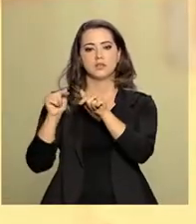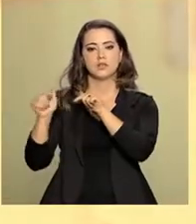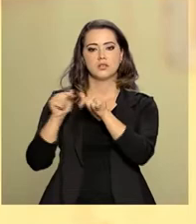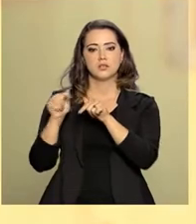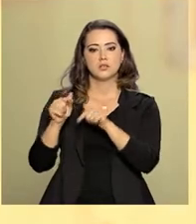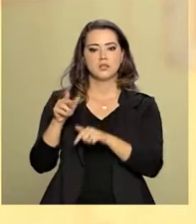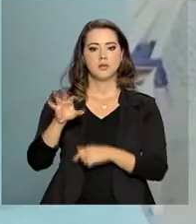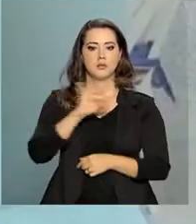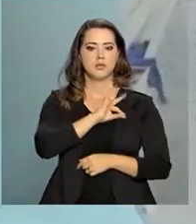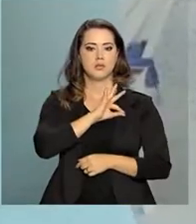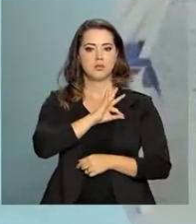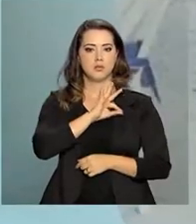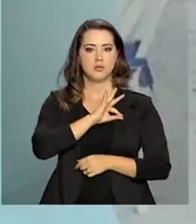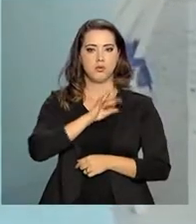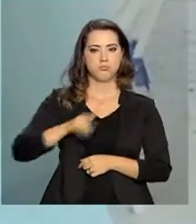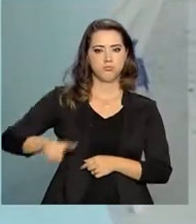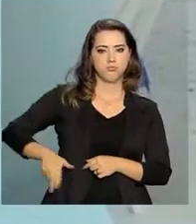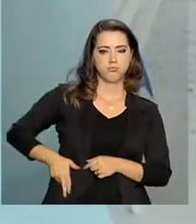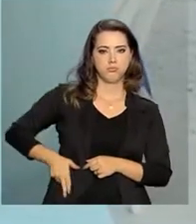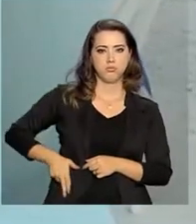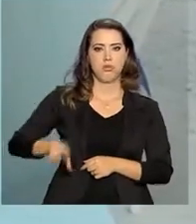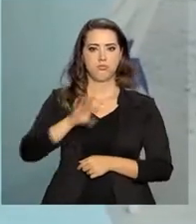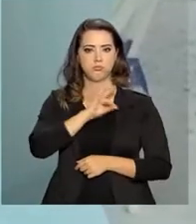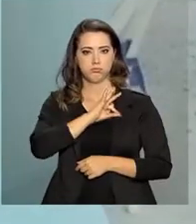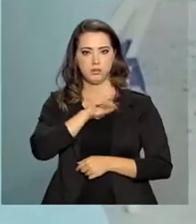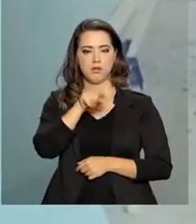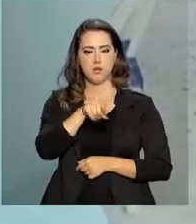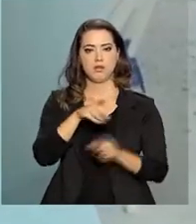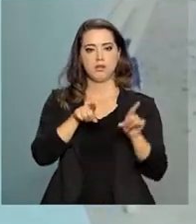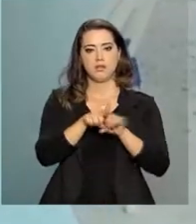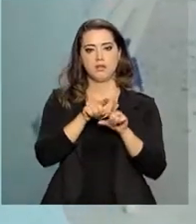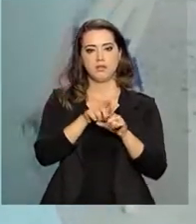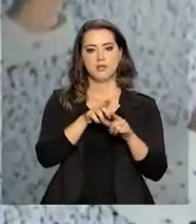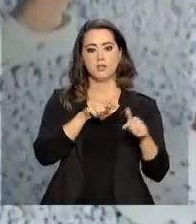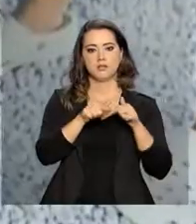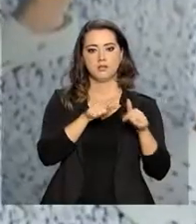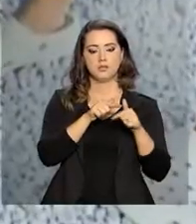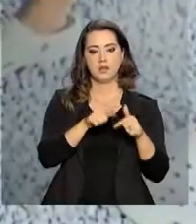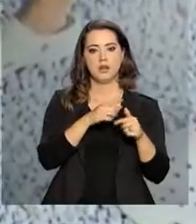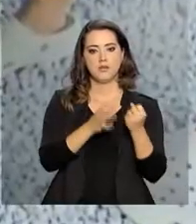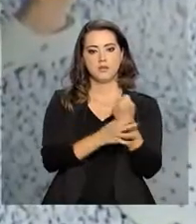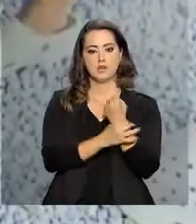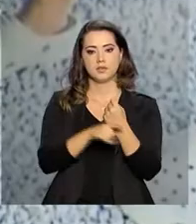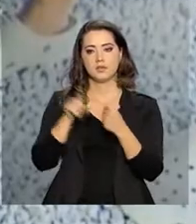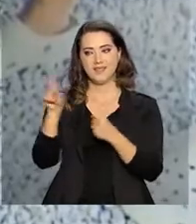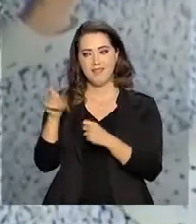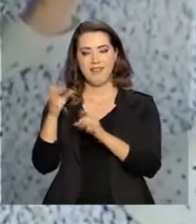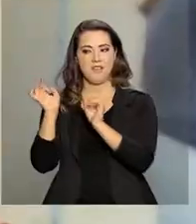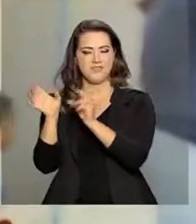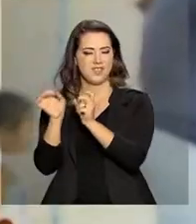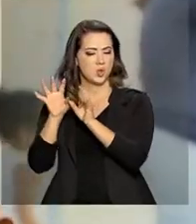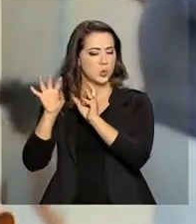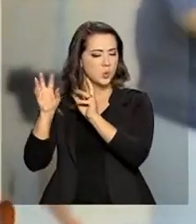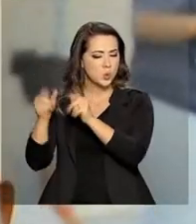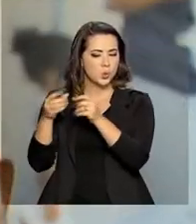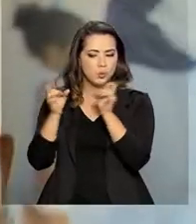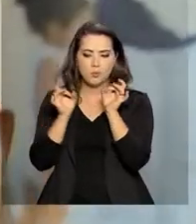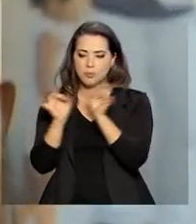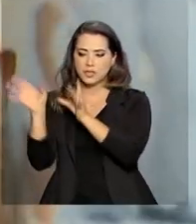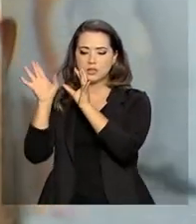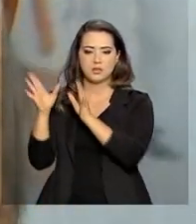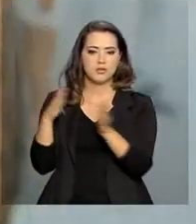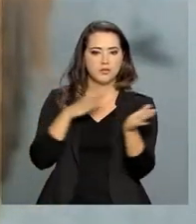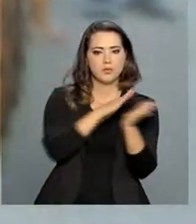como policial e ela como corretora de seguros. Mas com a crise, venderam tudo que conquistaram e tiveram que